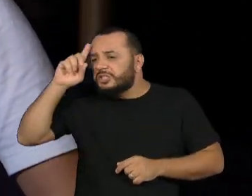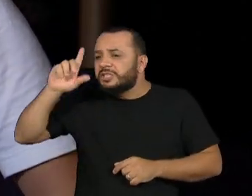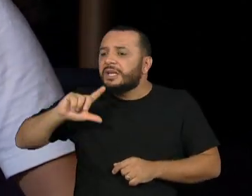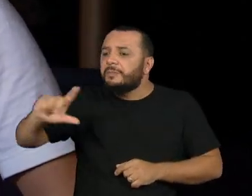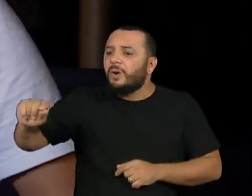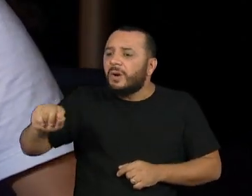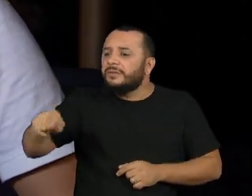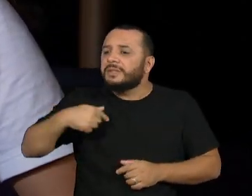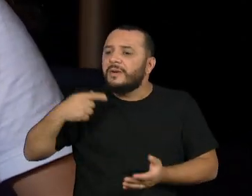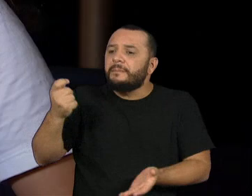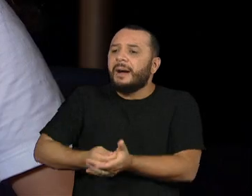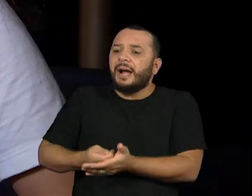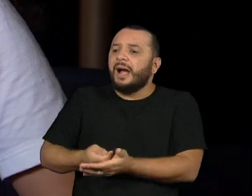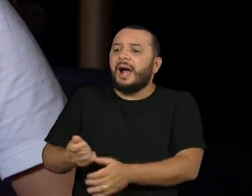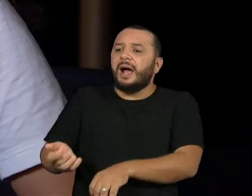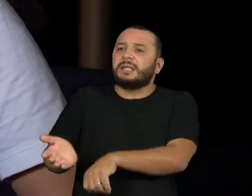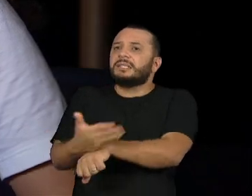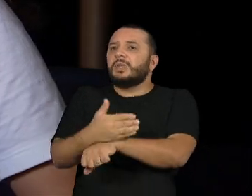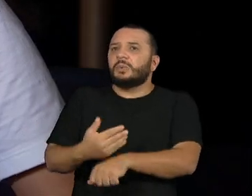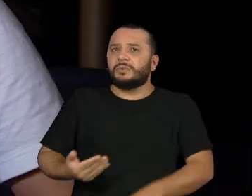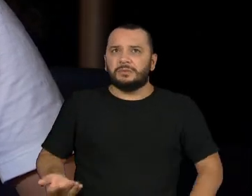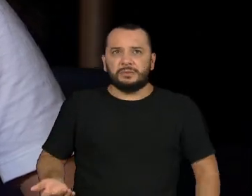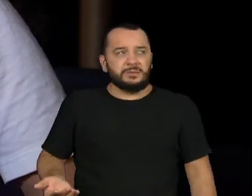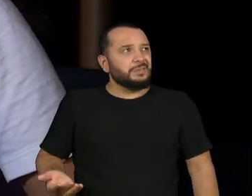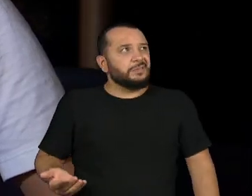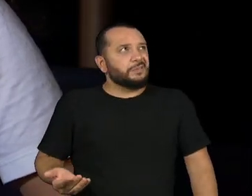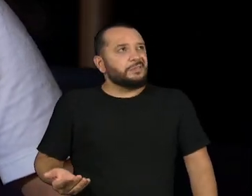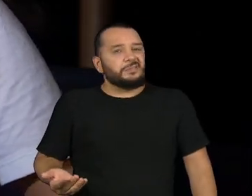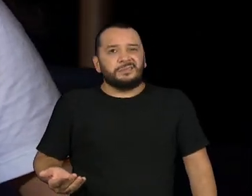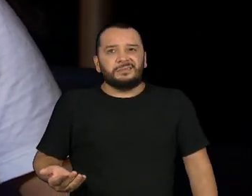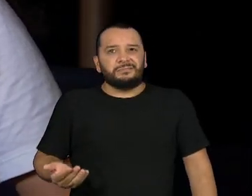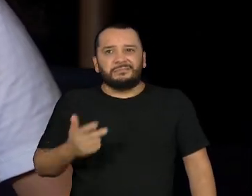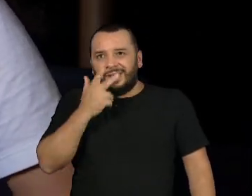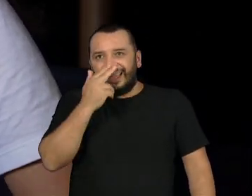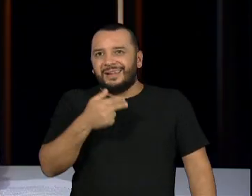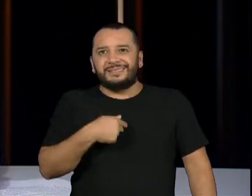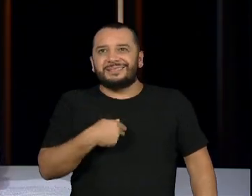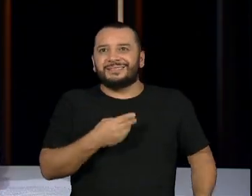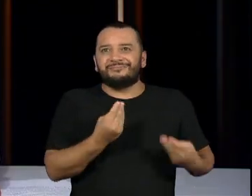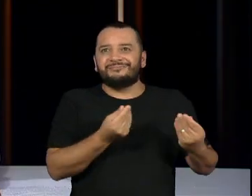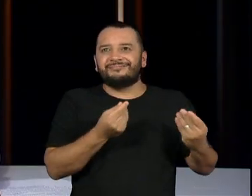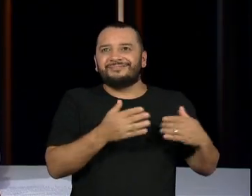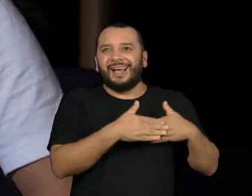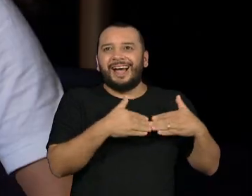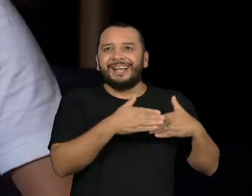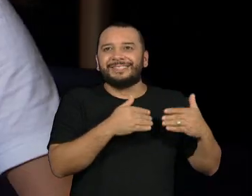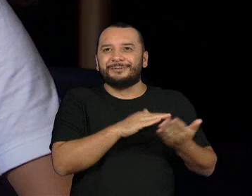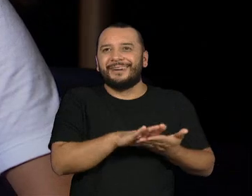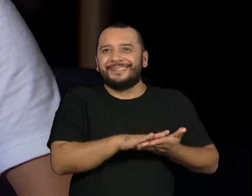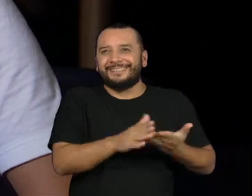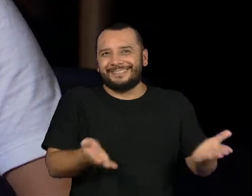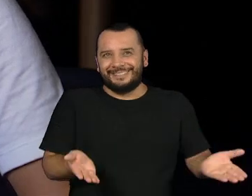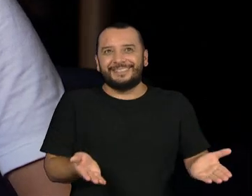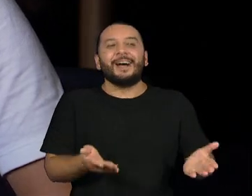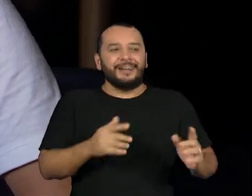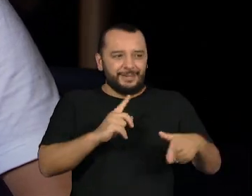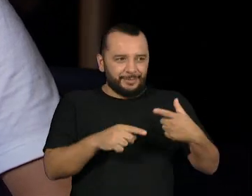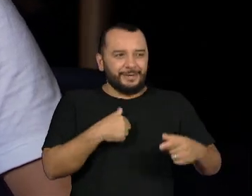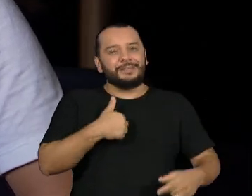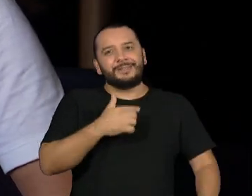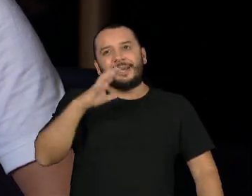eu tinha que pagar adiantado, sabe? E não era, assim, os acolhimentos melhores do mundo. Não é o melhor, né? E aí, aos pouquinhos, eu ia aprendendo,